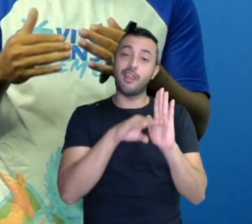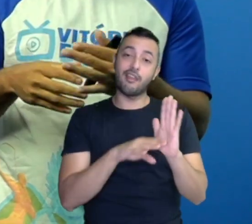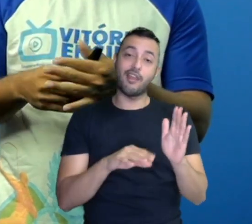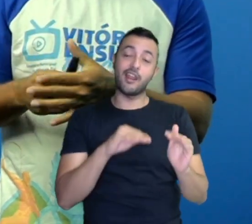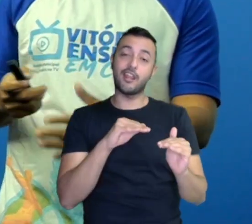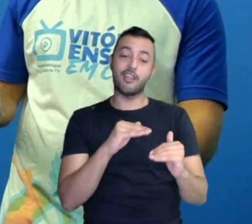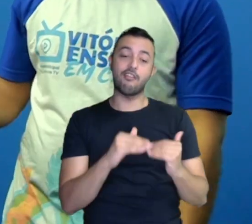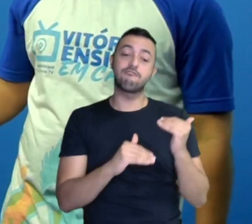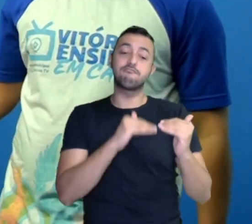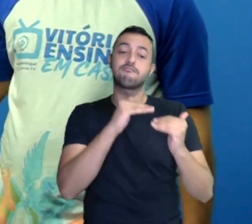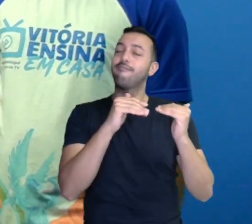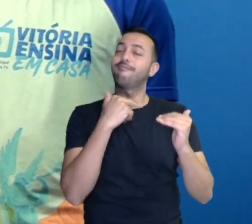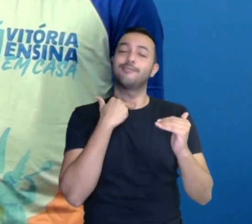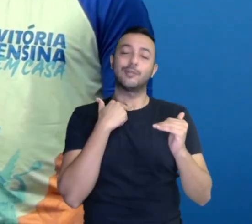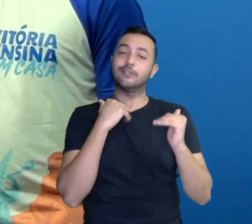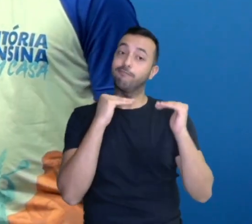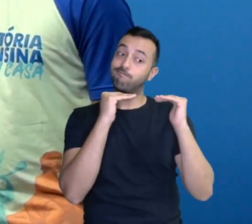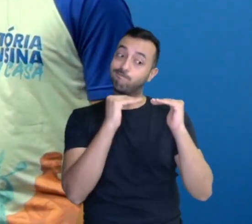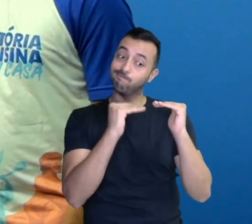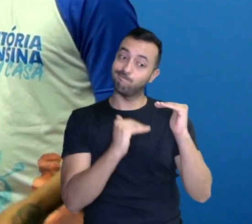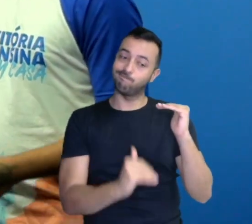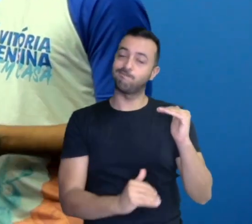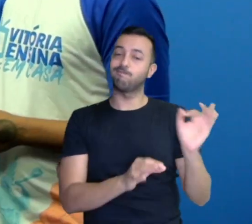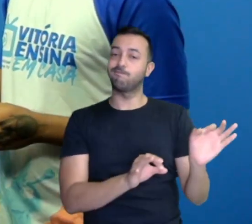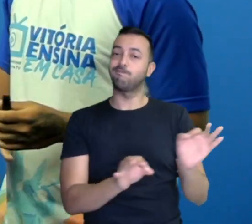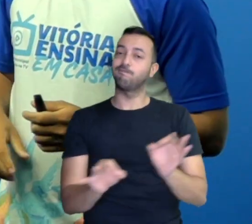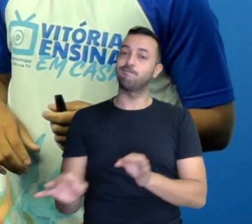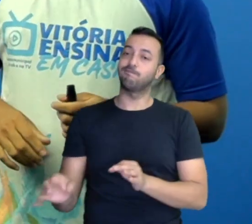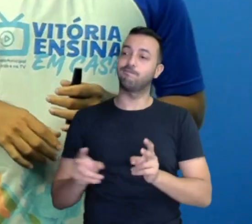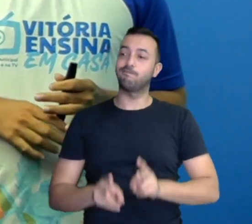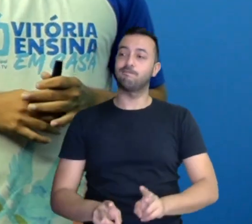muito forte. Vamos lá, vamos prosseguir.